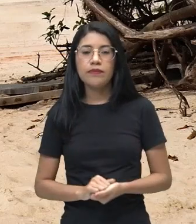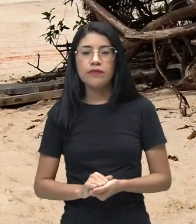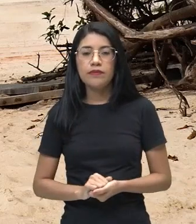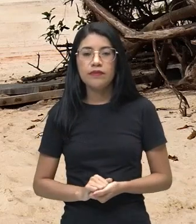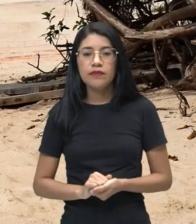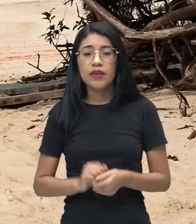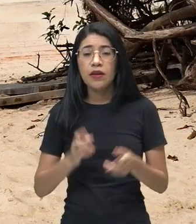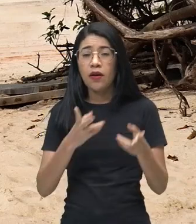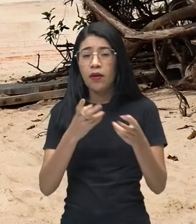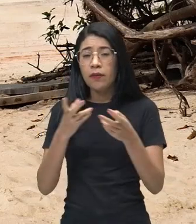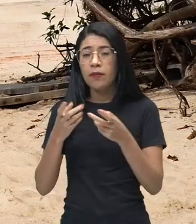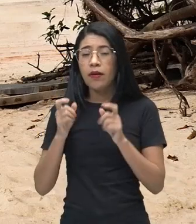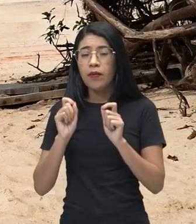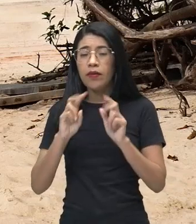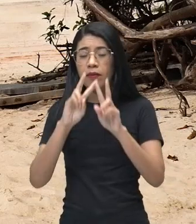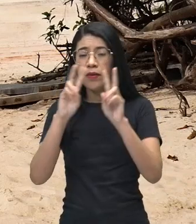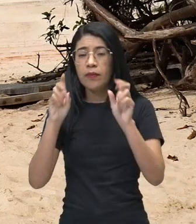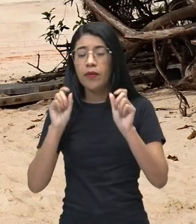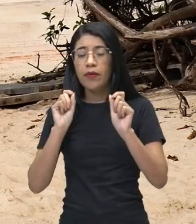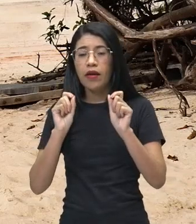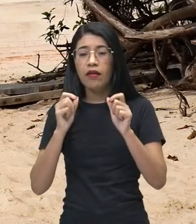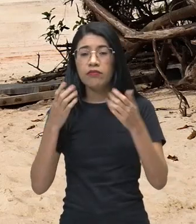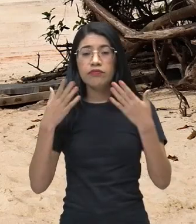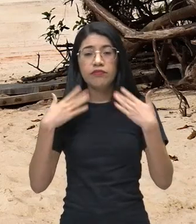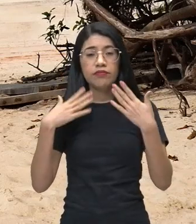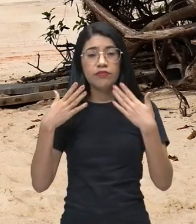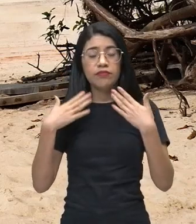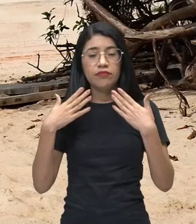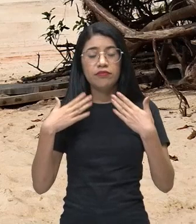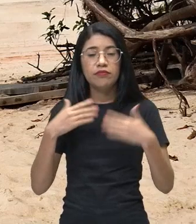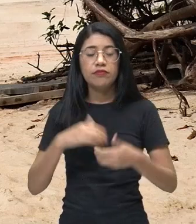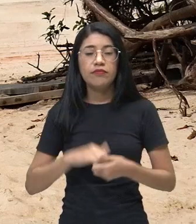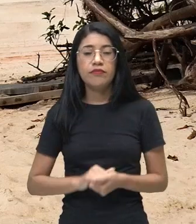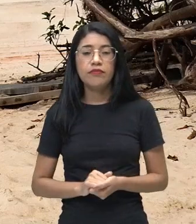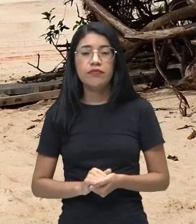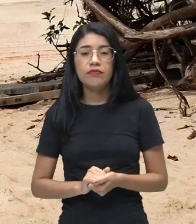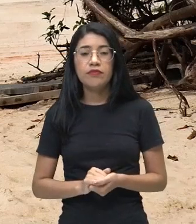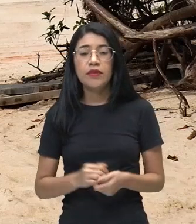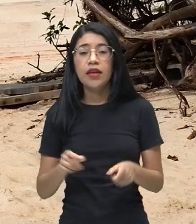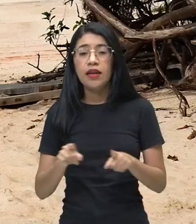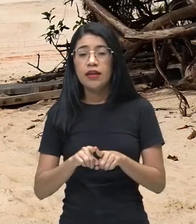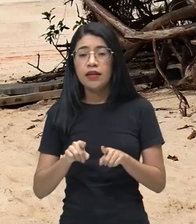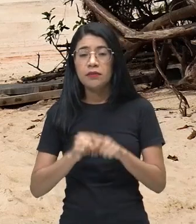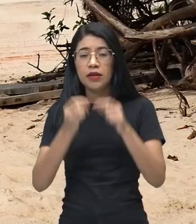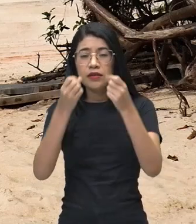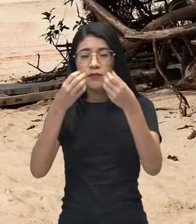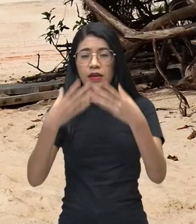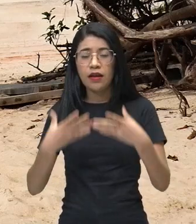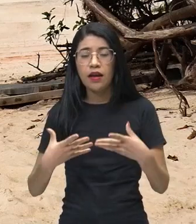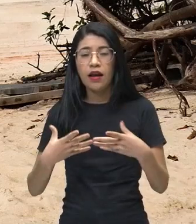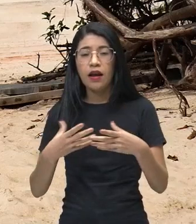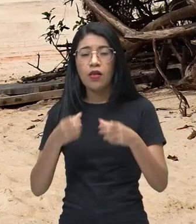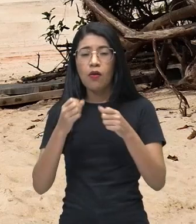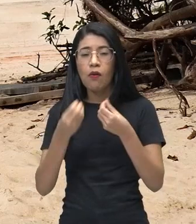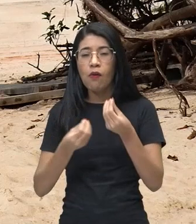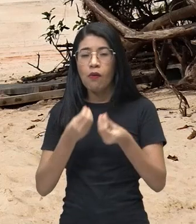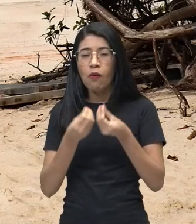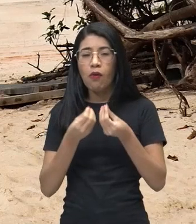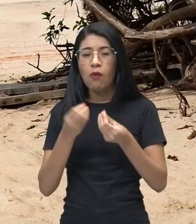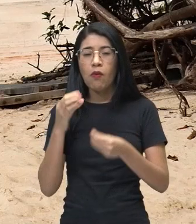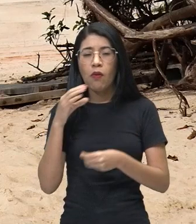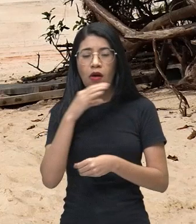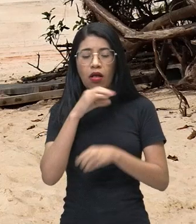que eu estou falando de quê? De calor. E falando também sobre as propagações de